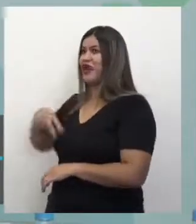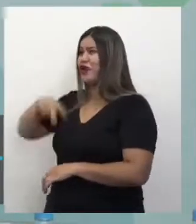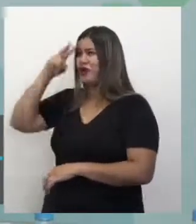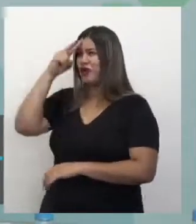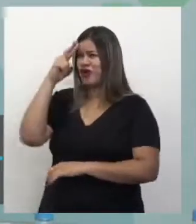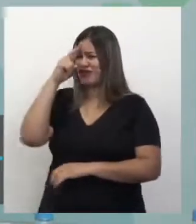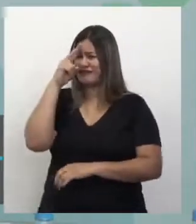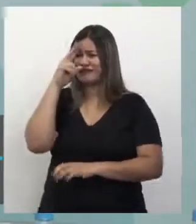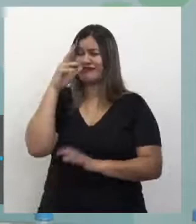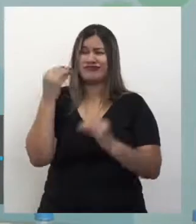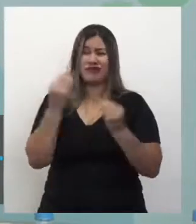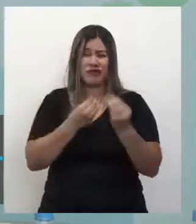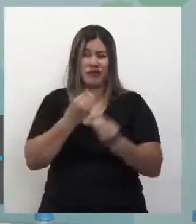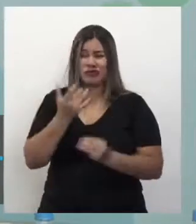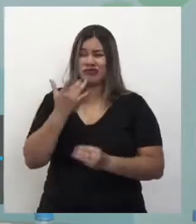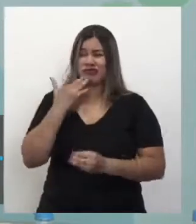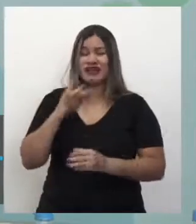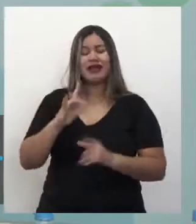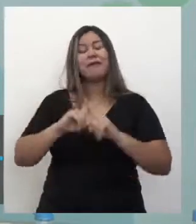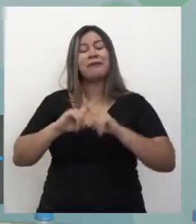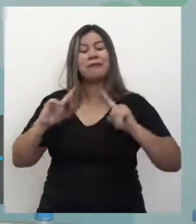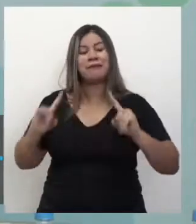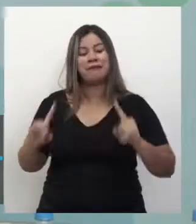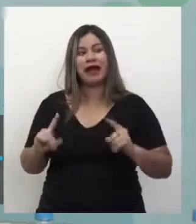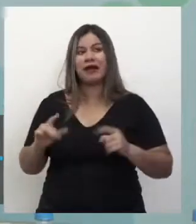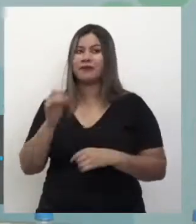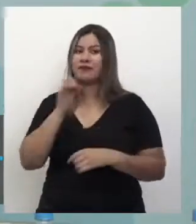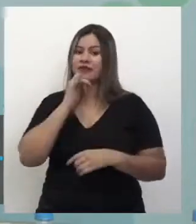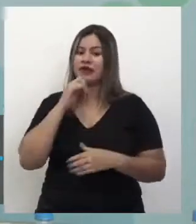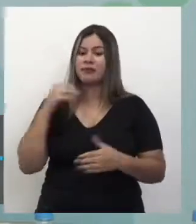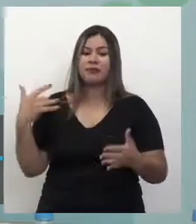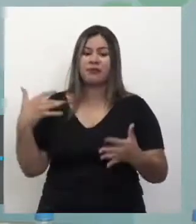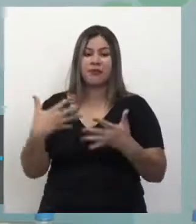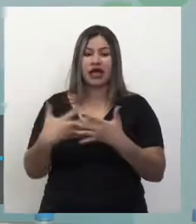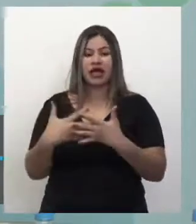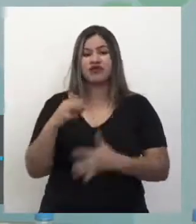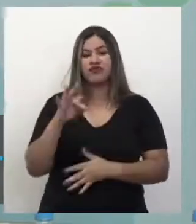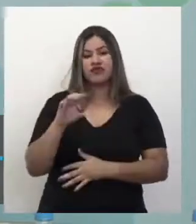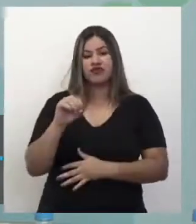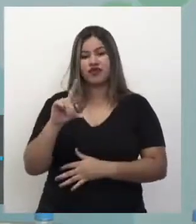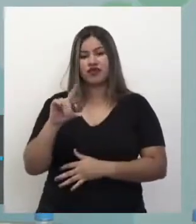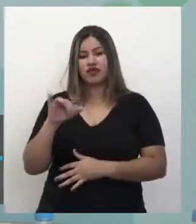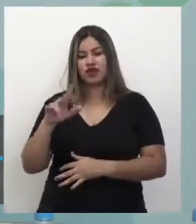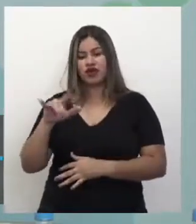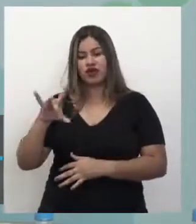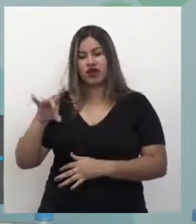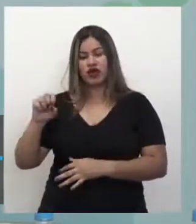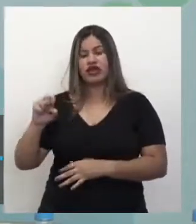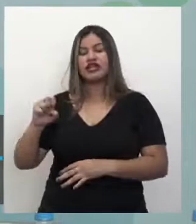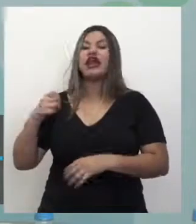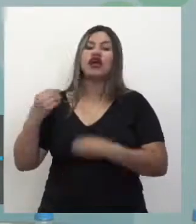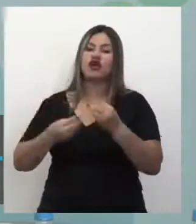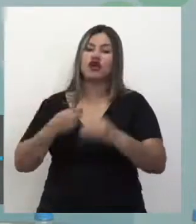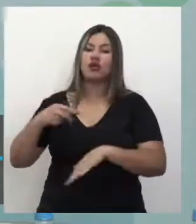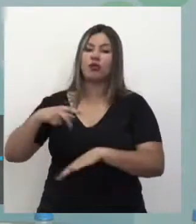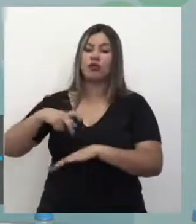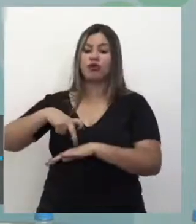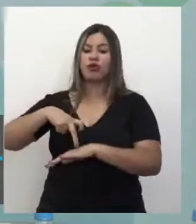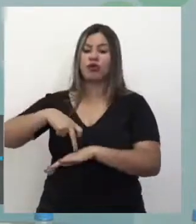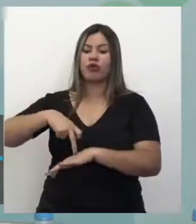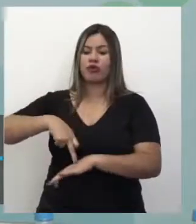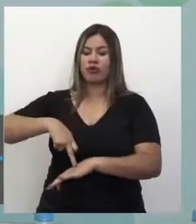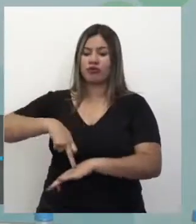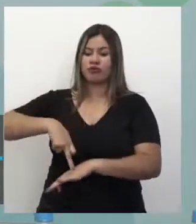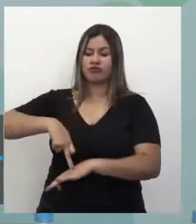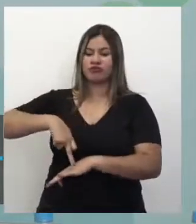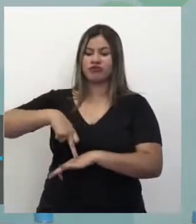eu era criança. Mas assim, quando chegava na época do folclore, a gente pegava o Saci Pererê e a gente cobria o Saci